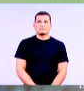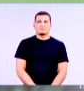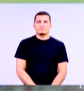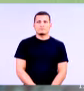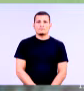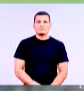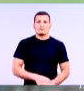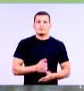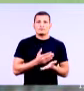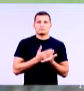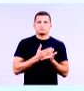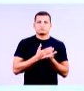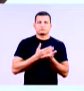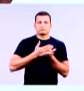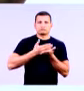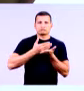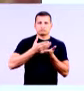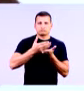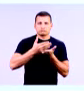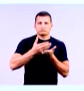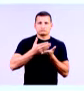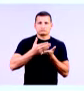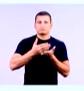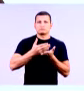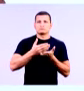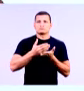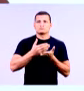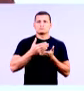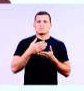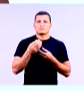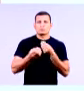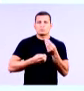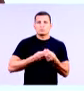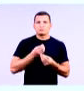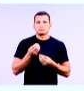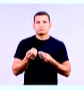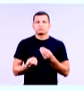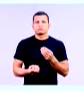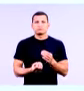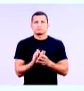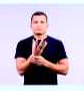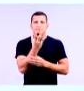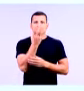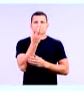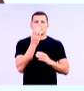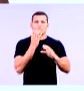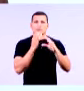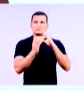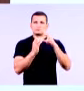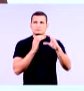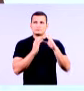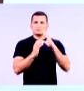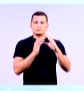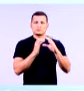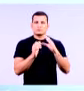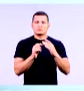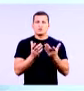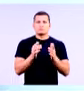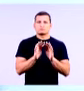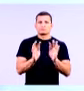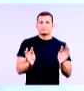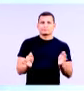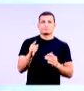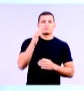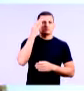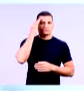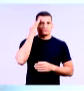Vamos começar então agora falando como a origem, né, da comunicação de uma maneira mais simples para que você